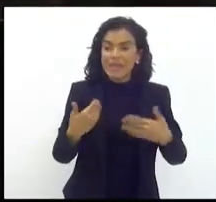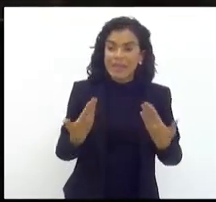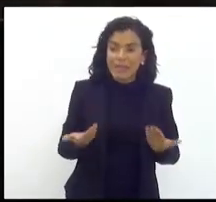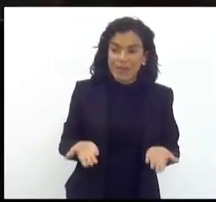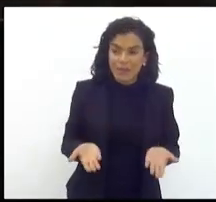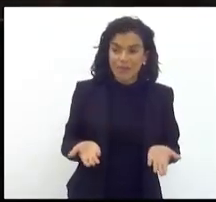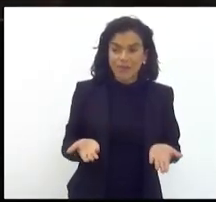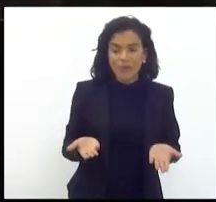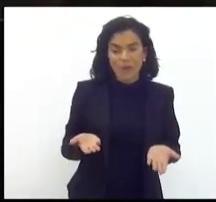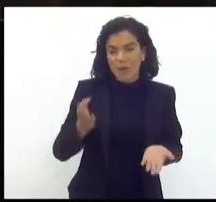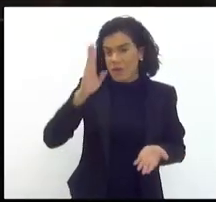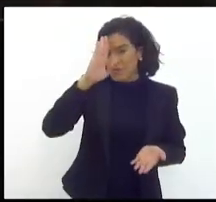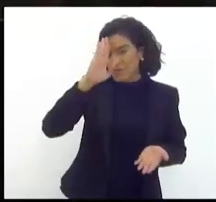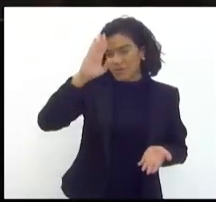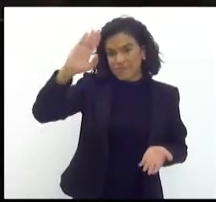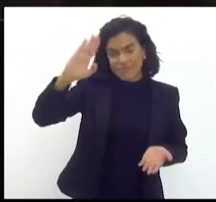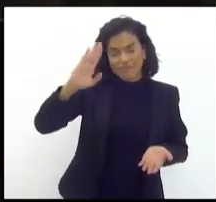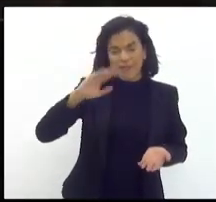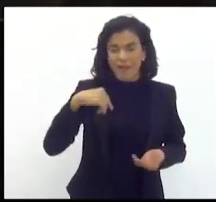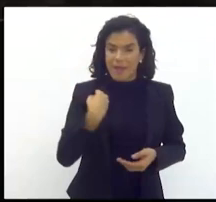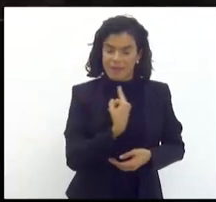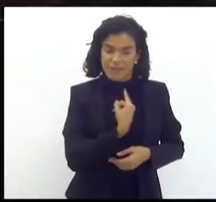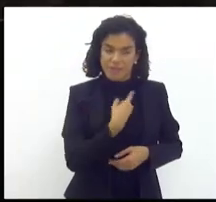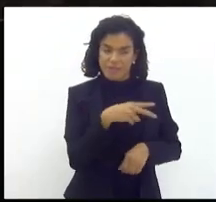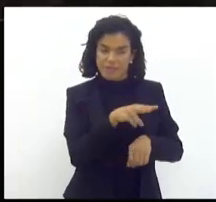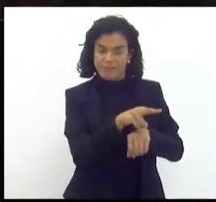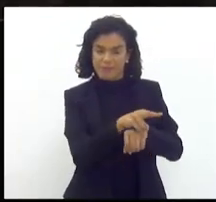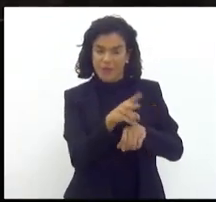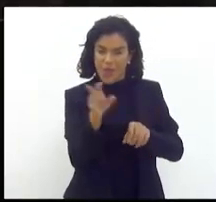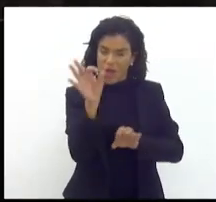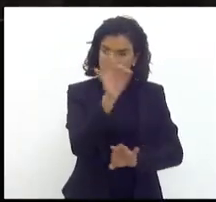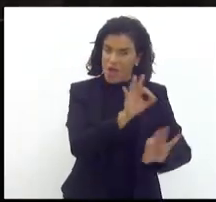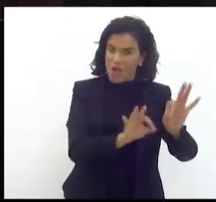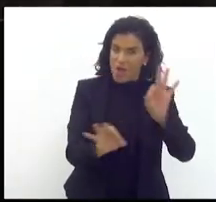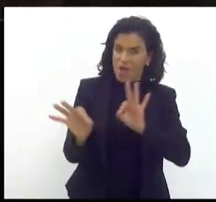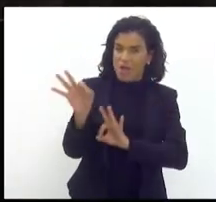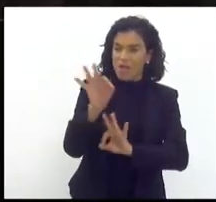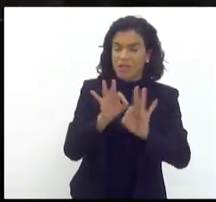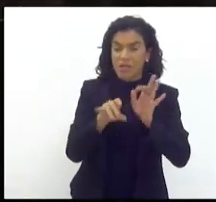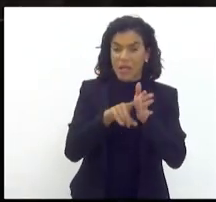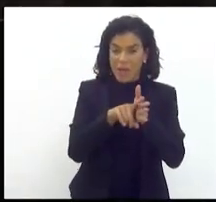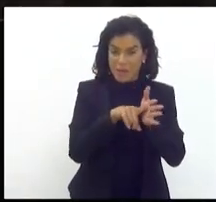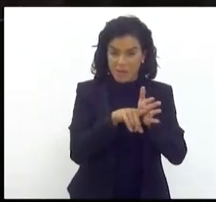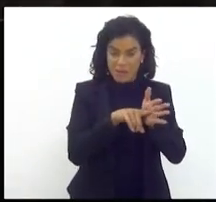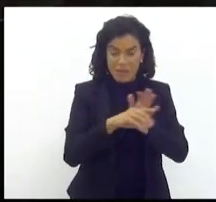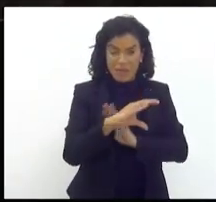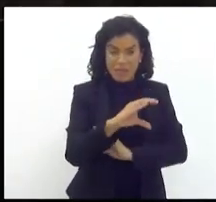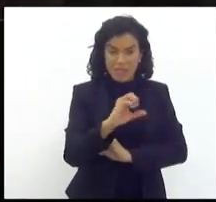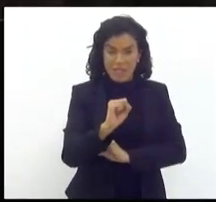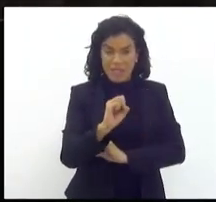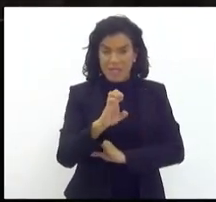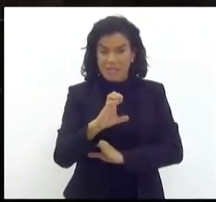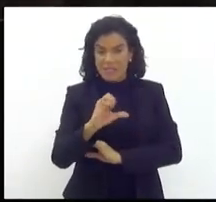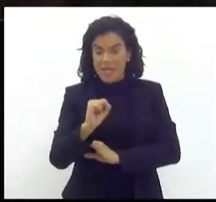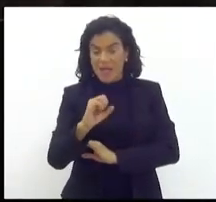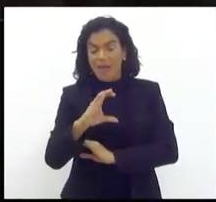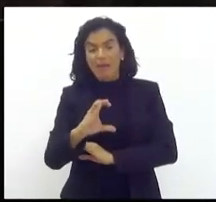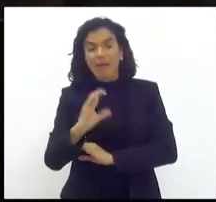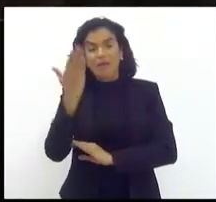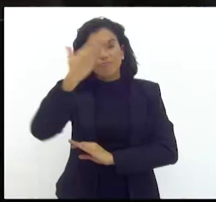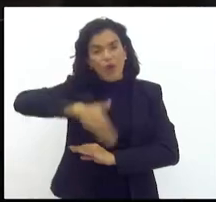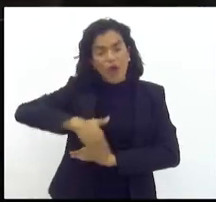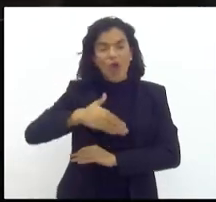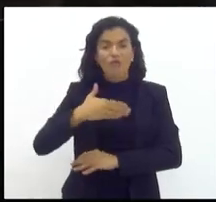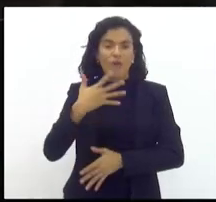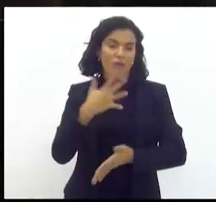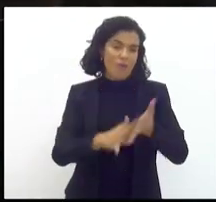é fundamental que a gente Observe aqui que a pesquisa do Cesec demonstra os impactos na